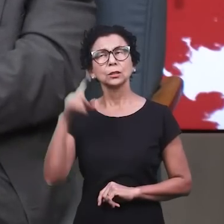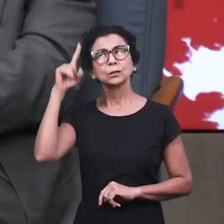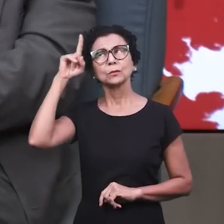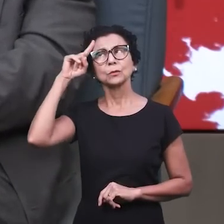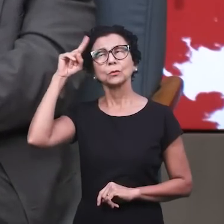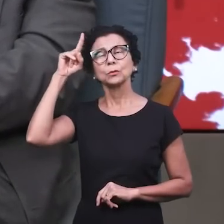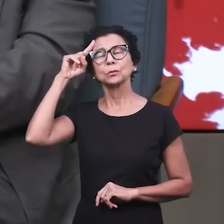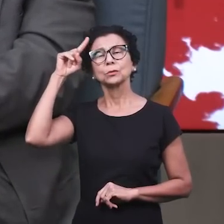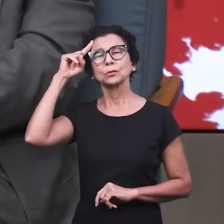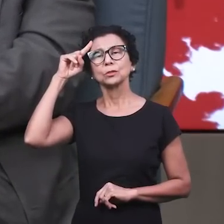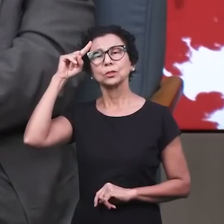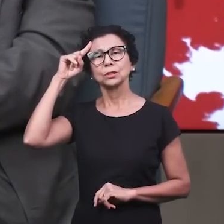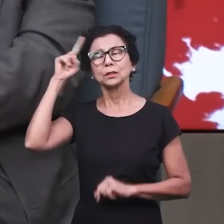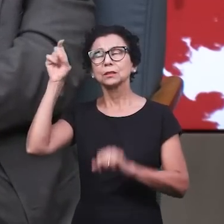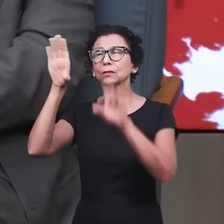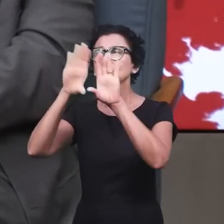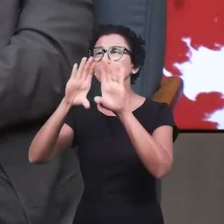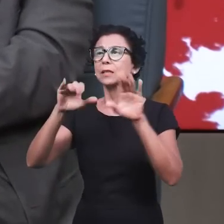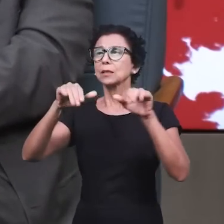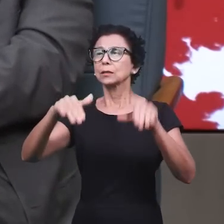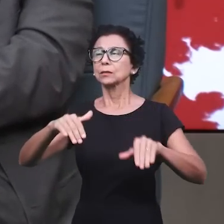trono de Deus.